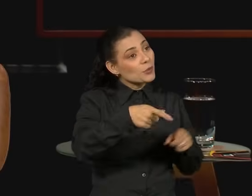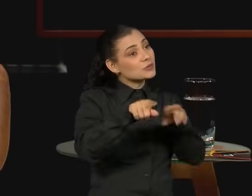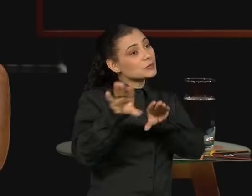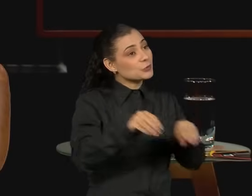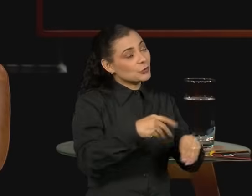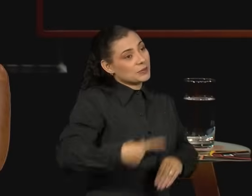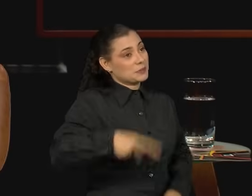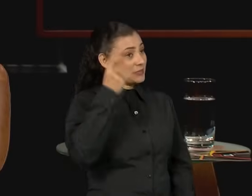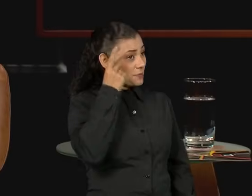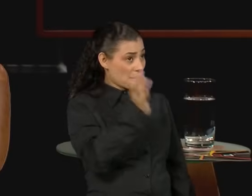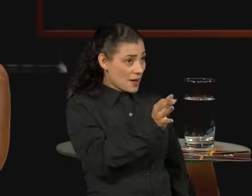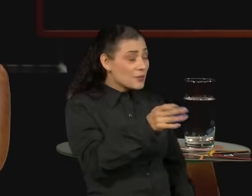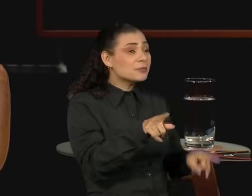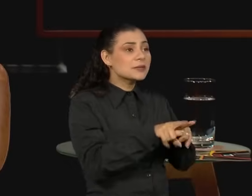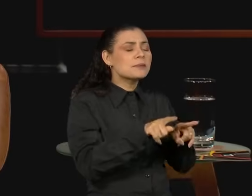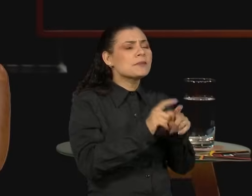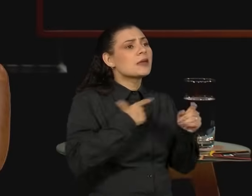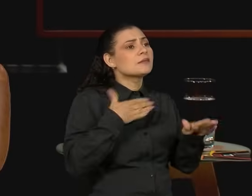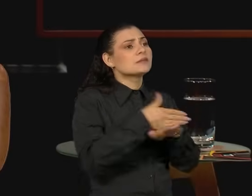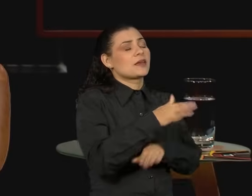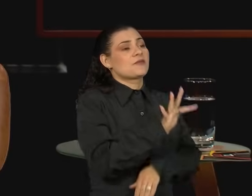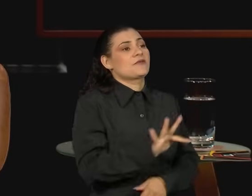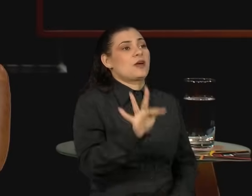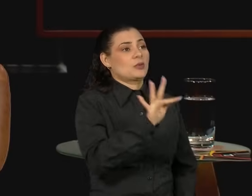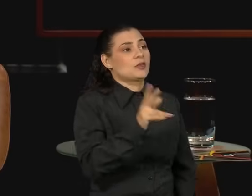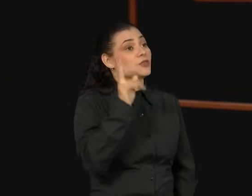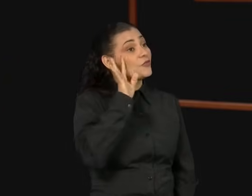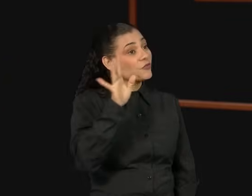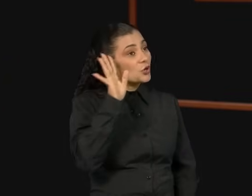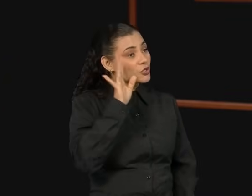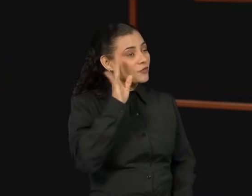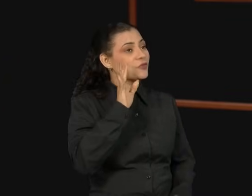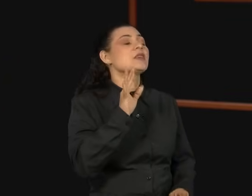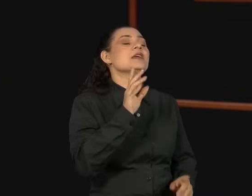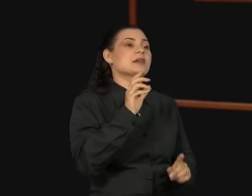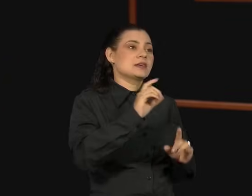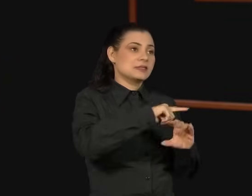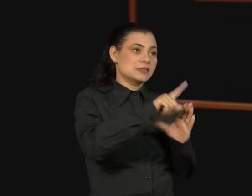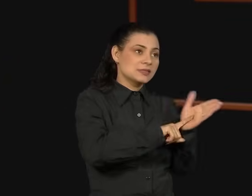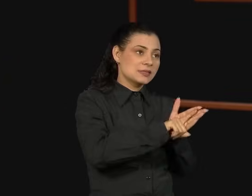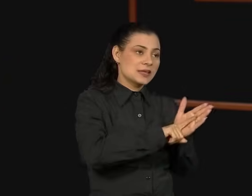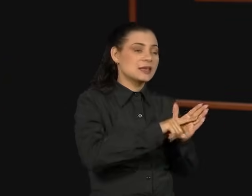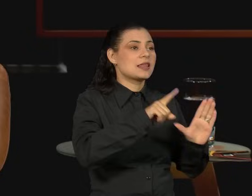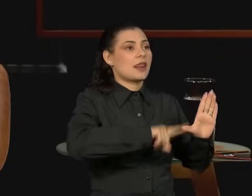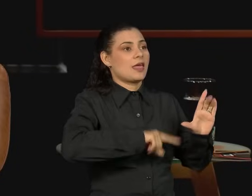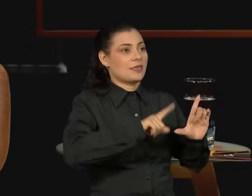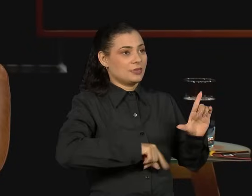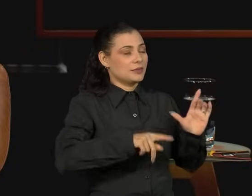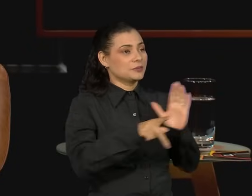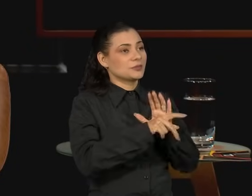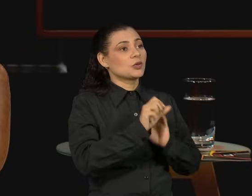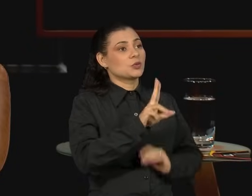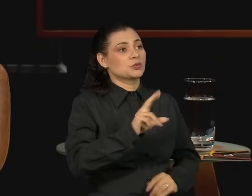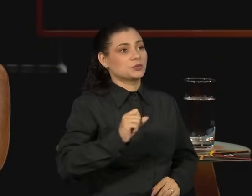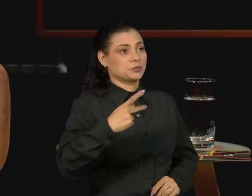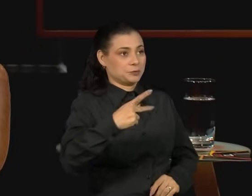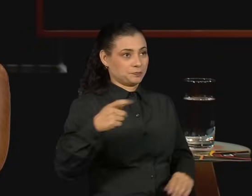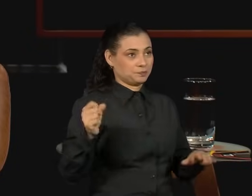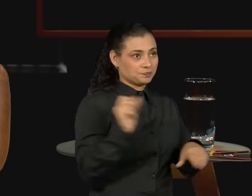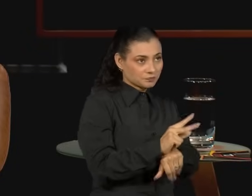São Paulo, você se mudou para São Paulo e entrou na Faculdade de Filosofia, Ciências e Letras da USP, Humanas da USP,